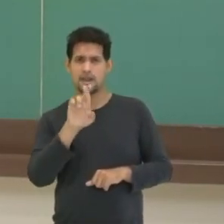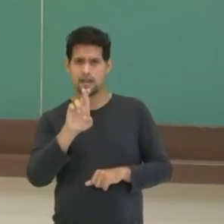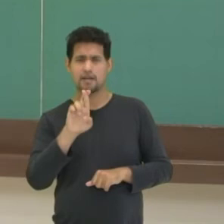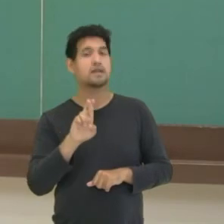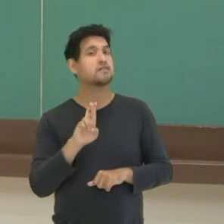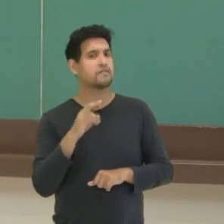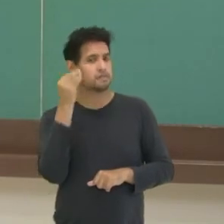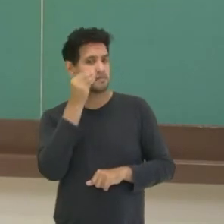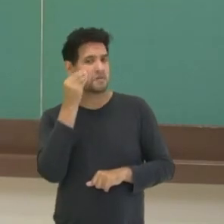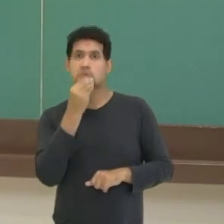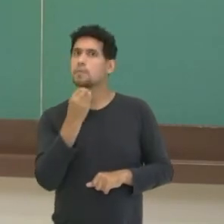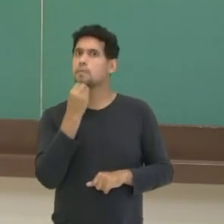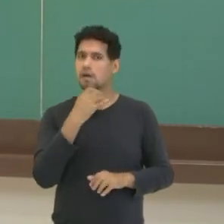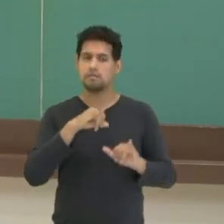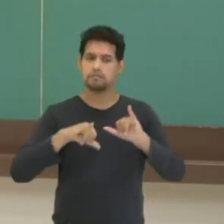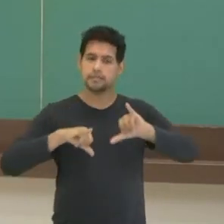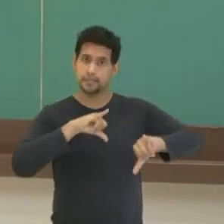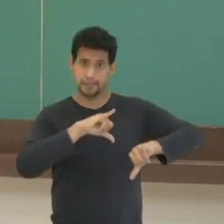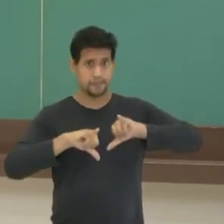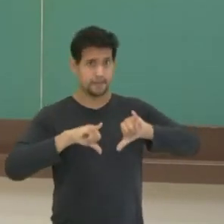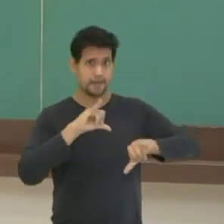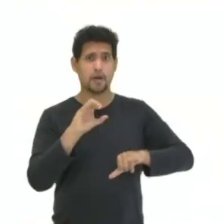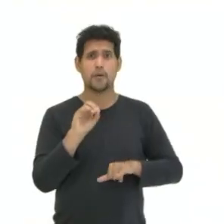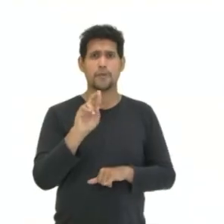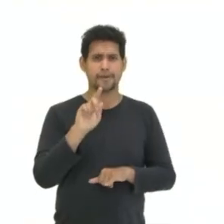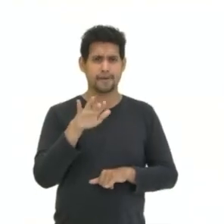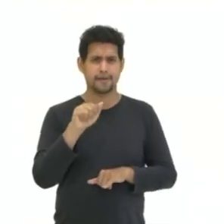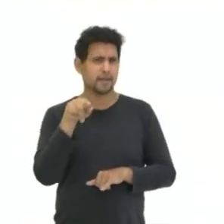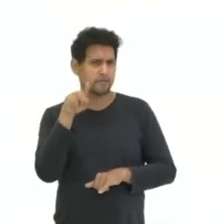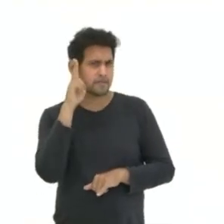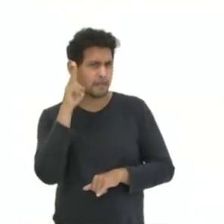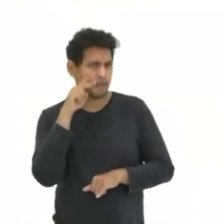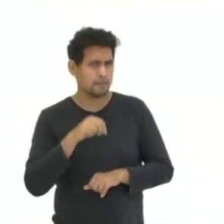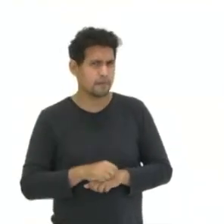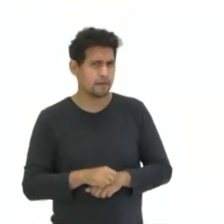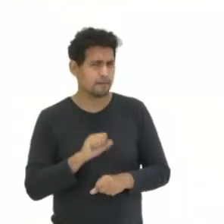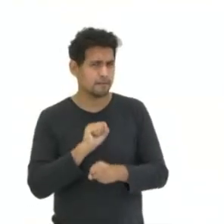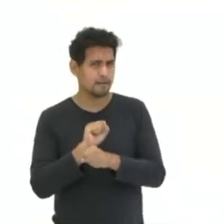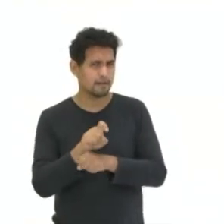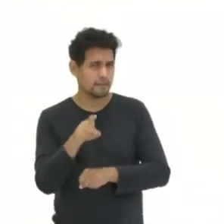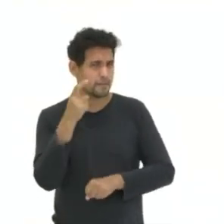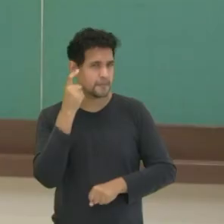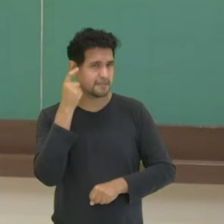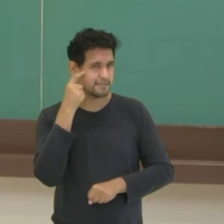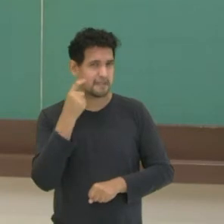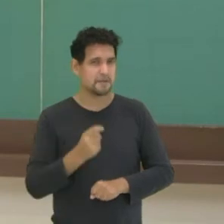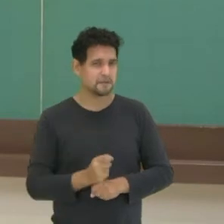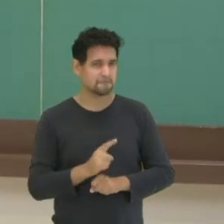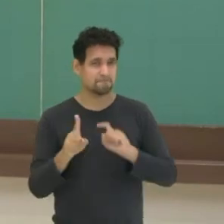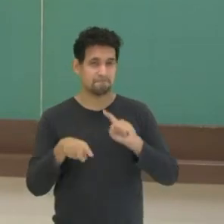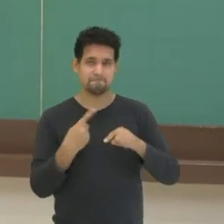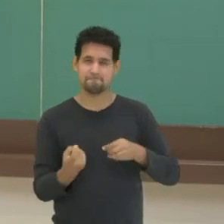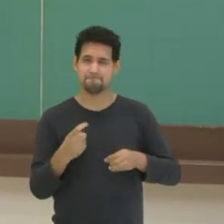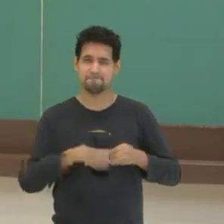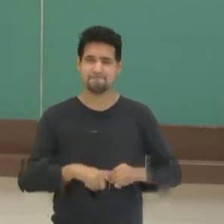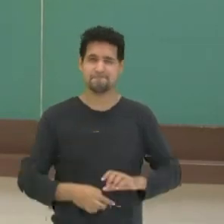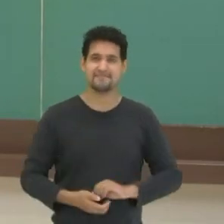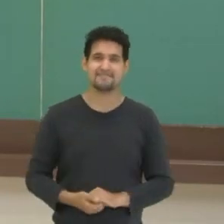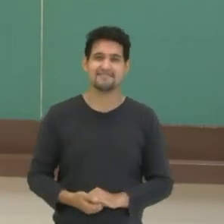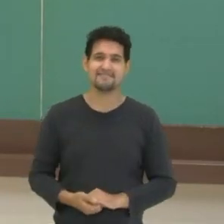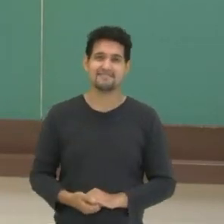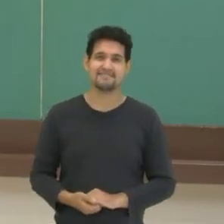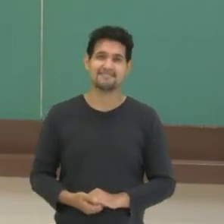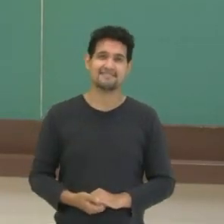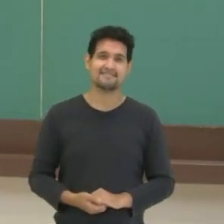importante para a química orgânica. Você lembra qual foi? Vou dar um tempo para você pensar nesta atividade.